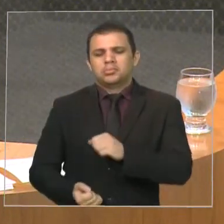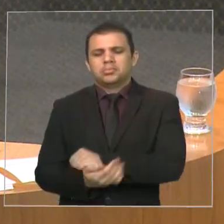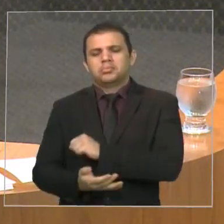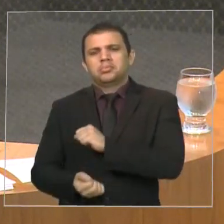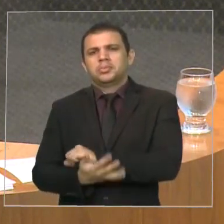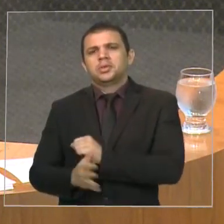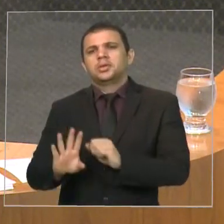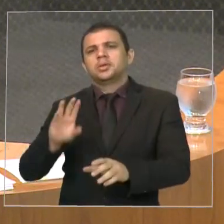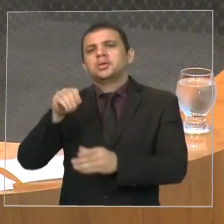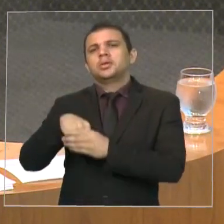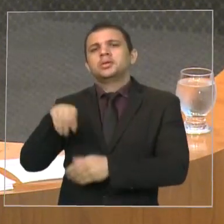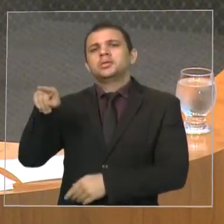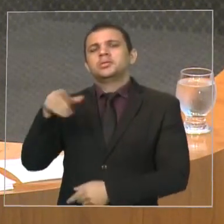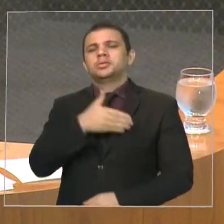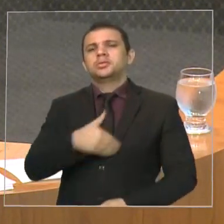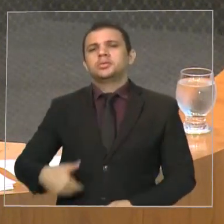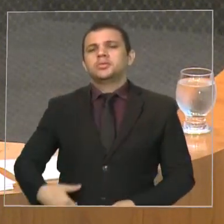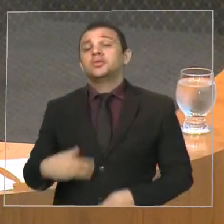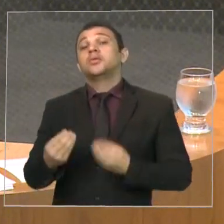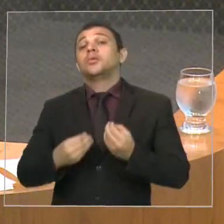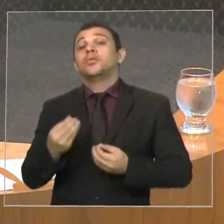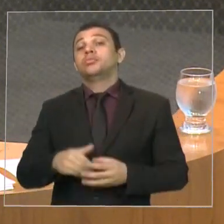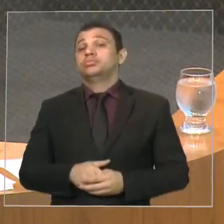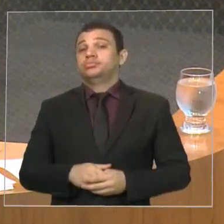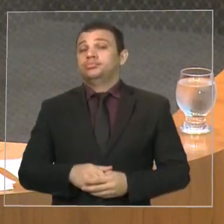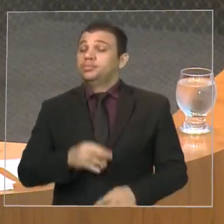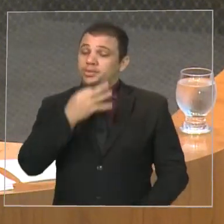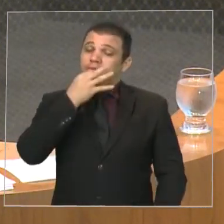Vossas Excelências têm todas as